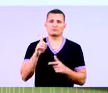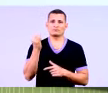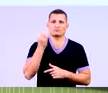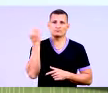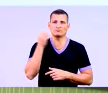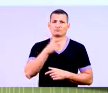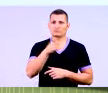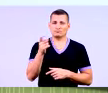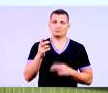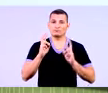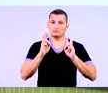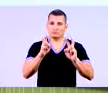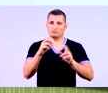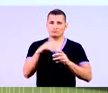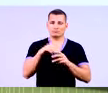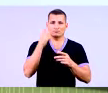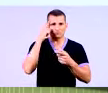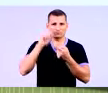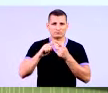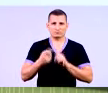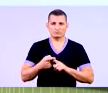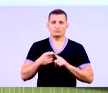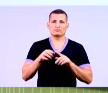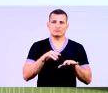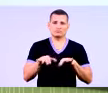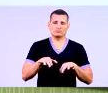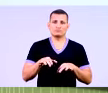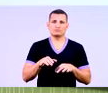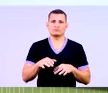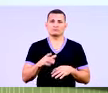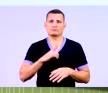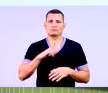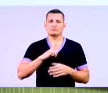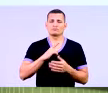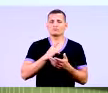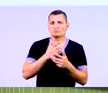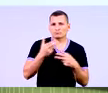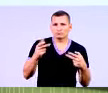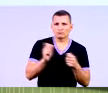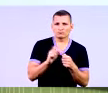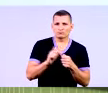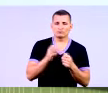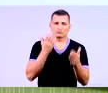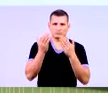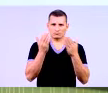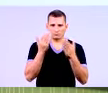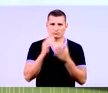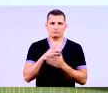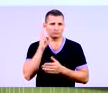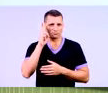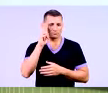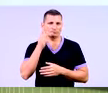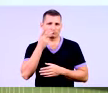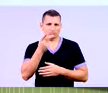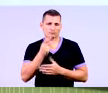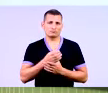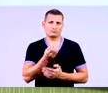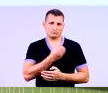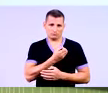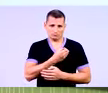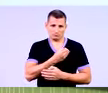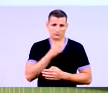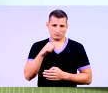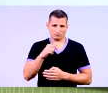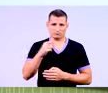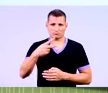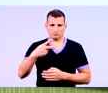que dentro da lógica de programação muito se faz através de comparação lembra que eu falei a nota é maior que 7 verdadeiro ou falso mas que atravessa que eu vou pegar